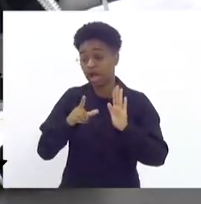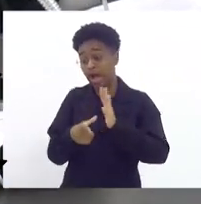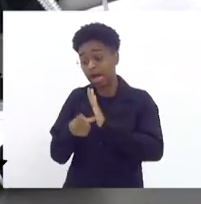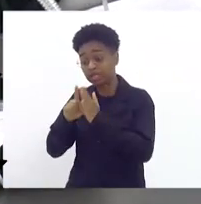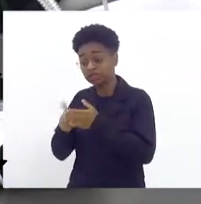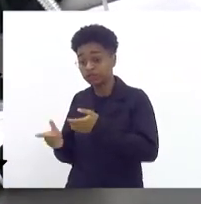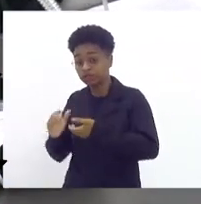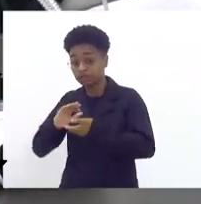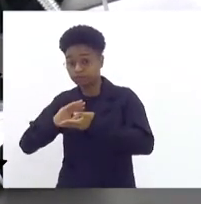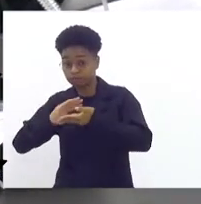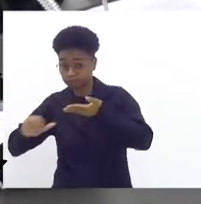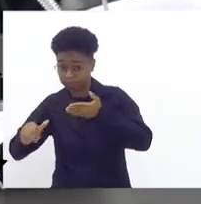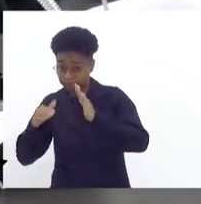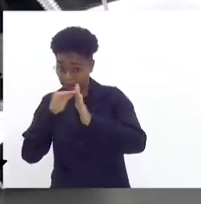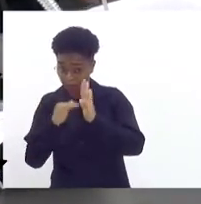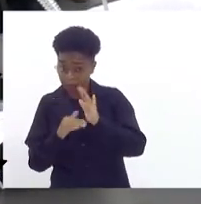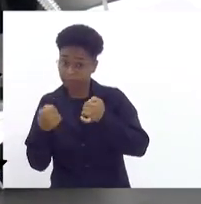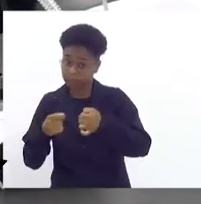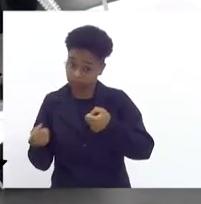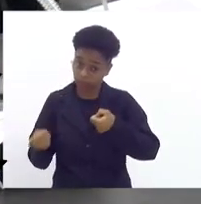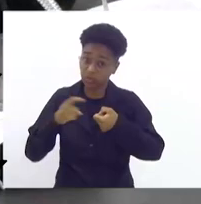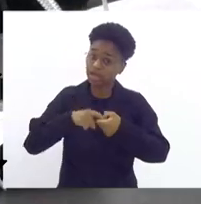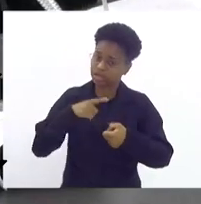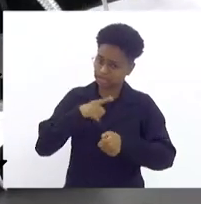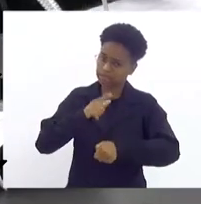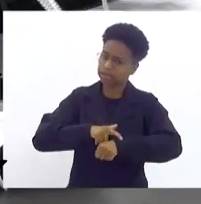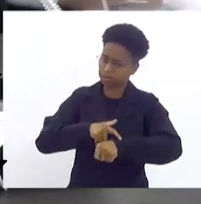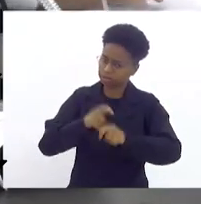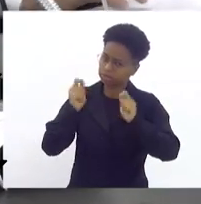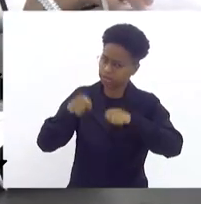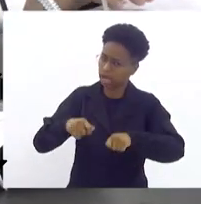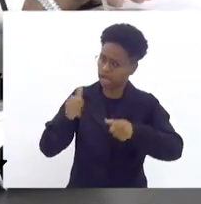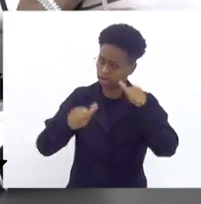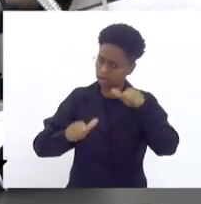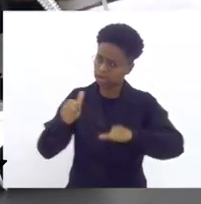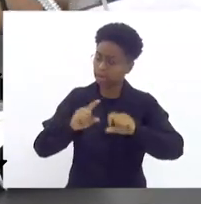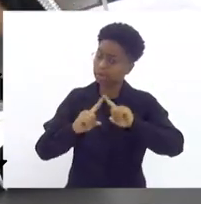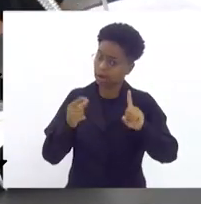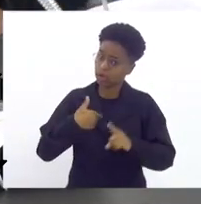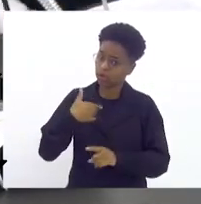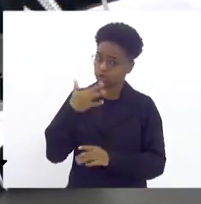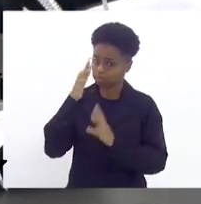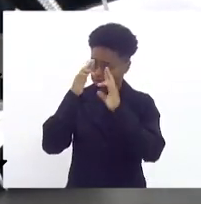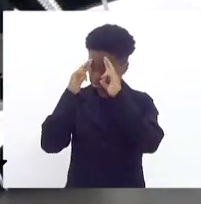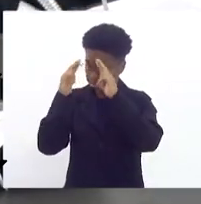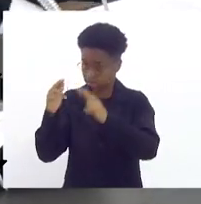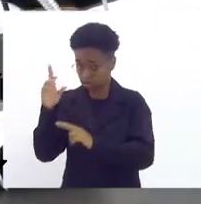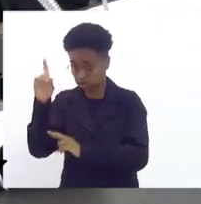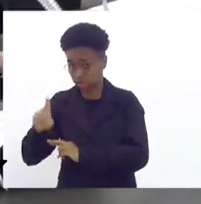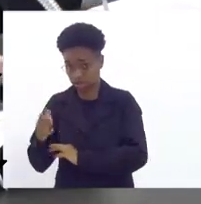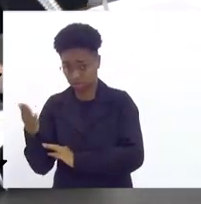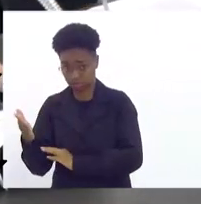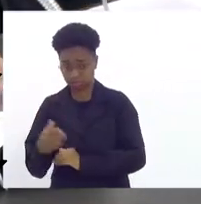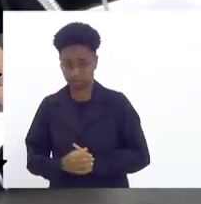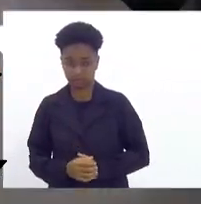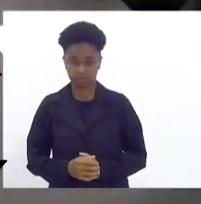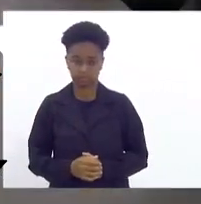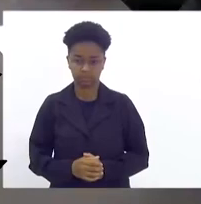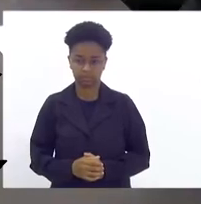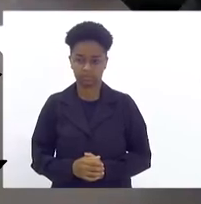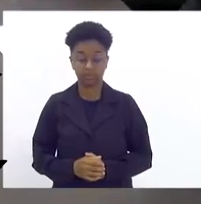precisavam retornar. Então, o projeto já teve tempo de vista, mas vou respeitar o direito de Vossa Excelência, do mandato de Vossa Excelência.